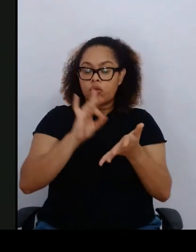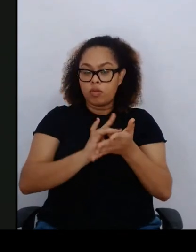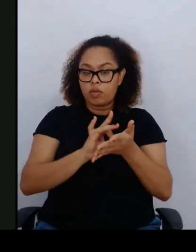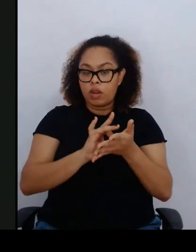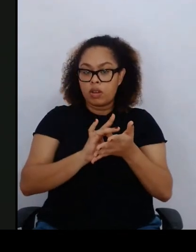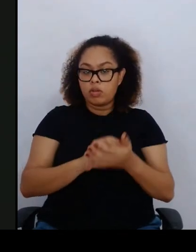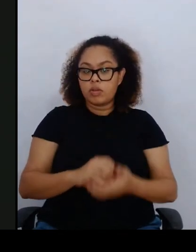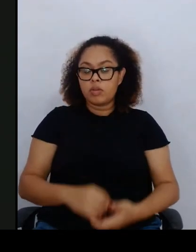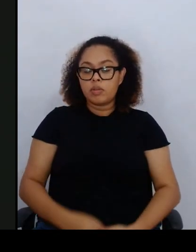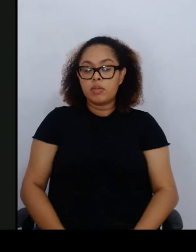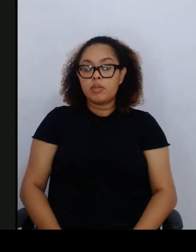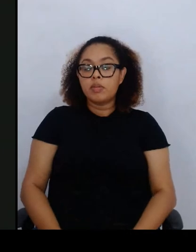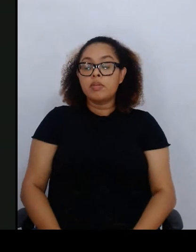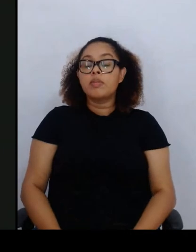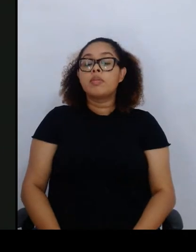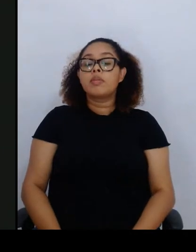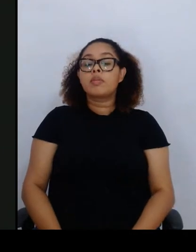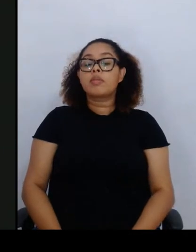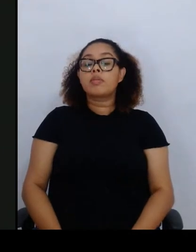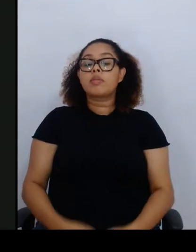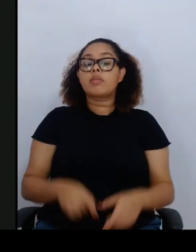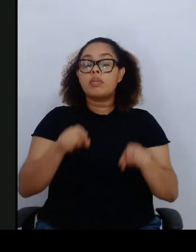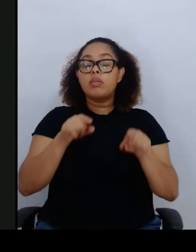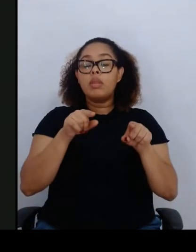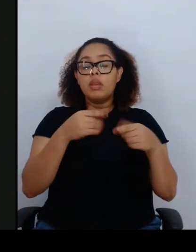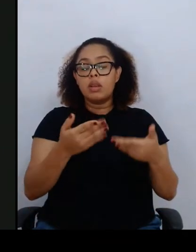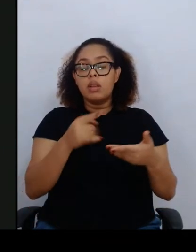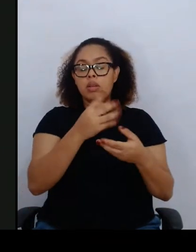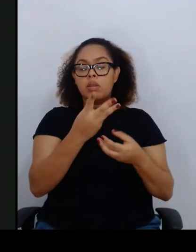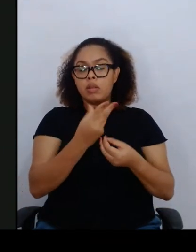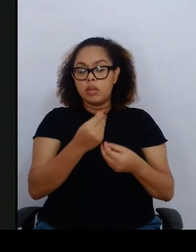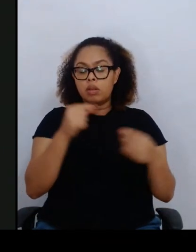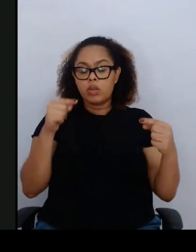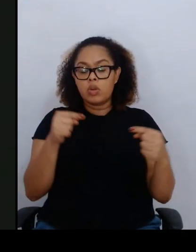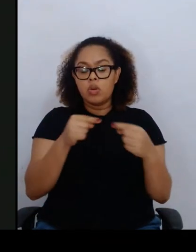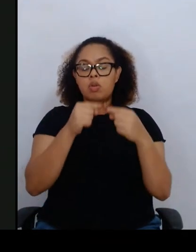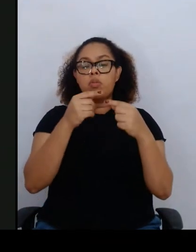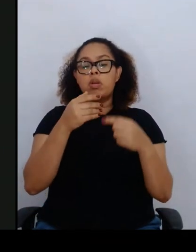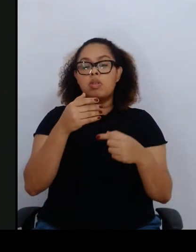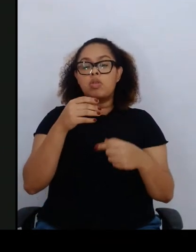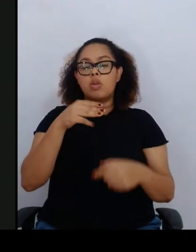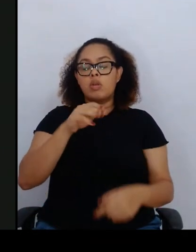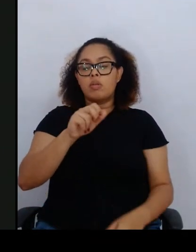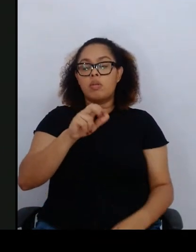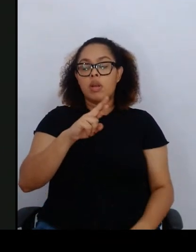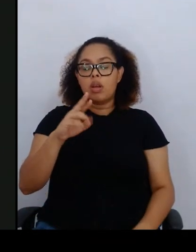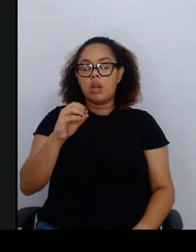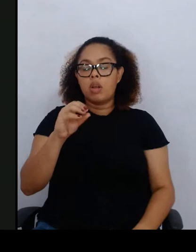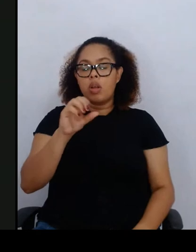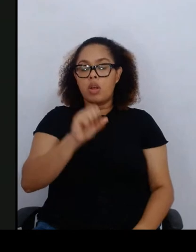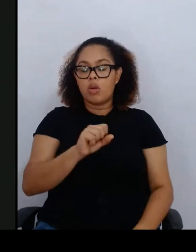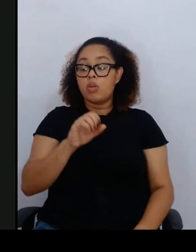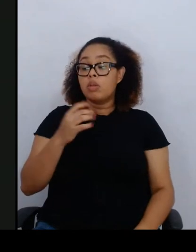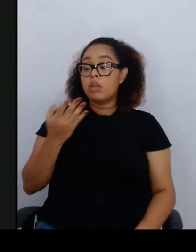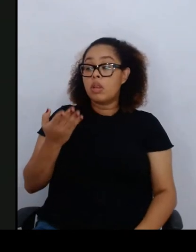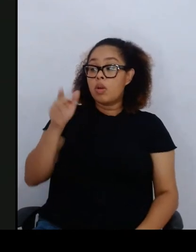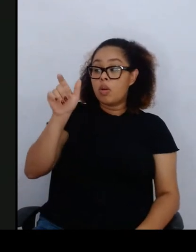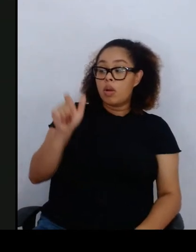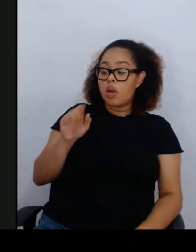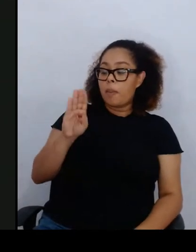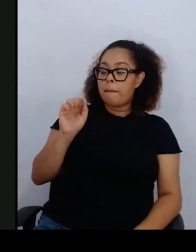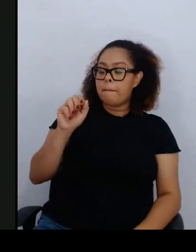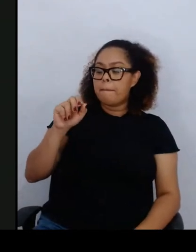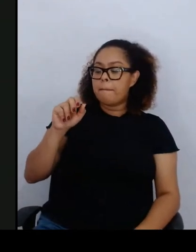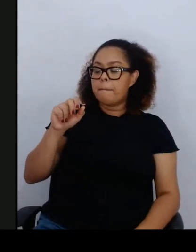trabalhos relacionados ao Marrocos seja uma parte relativamente pequena da obra de Baker eles levam nossa atenção para